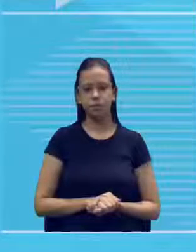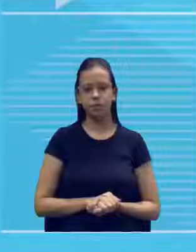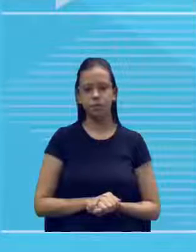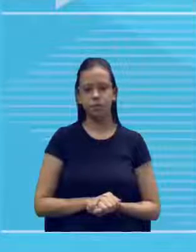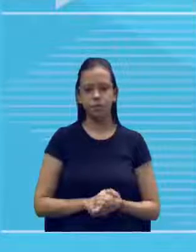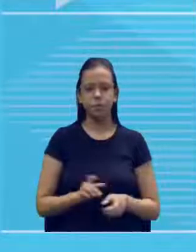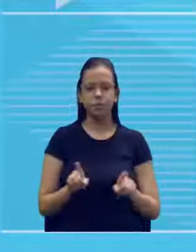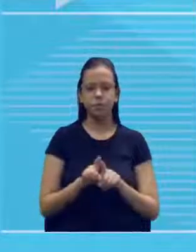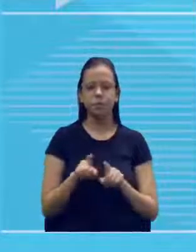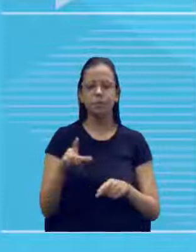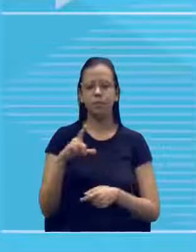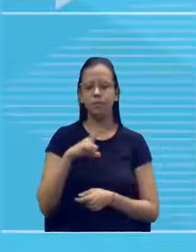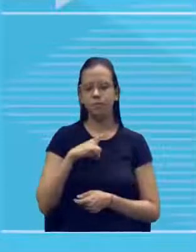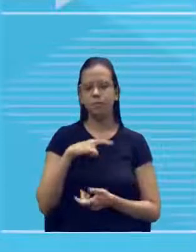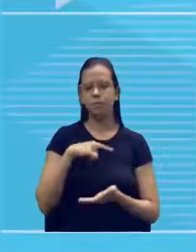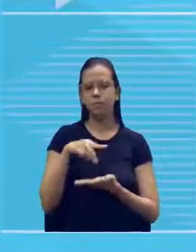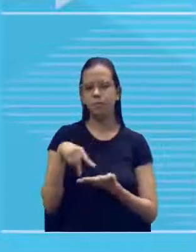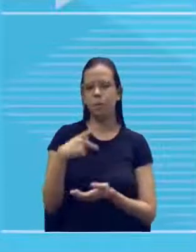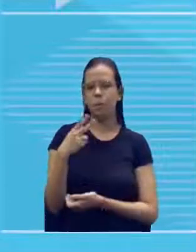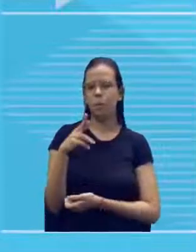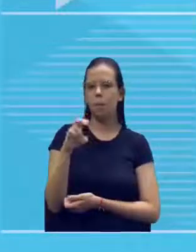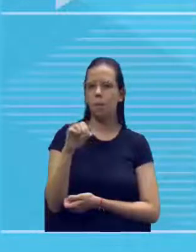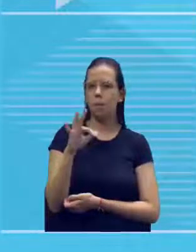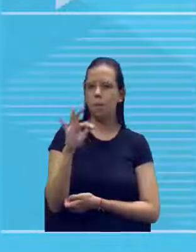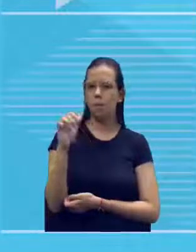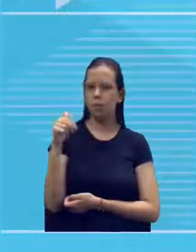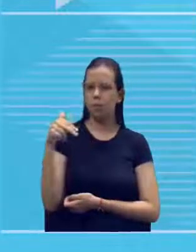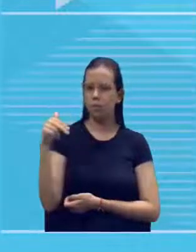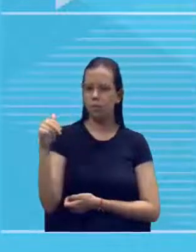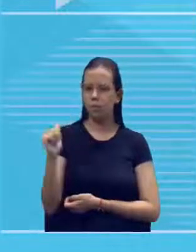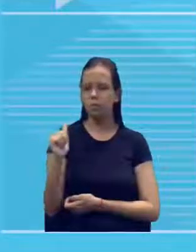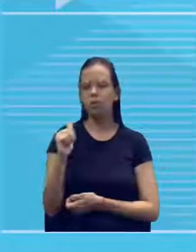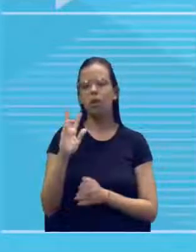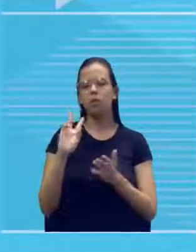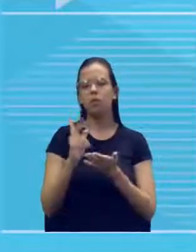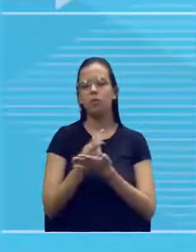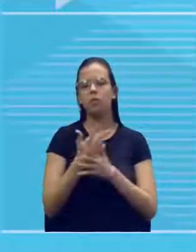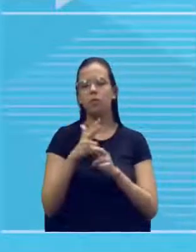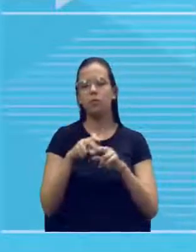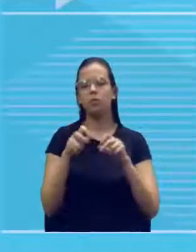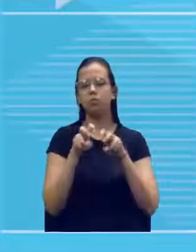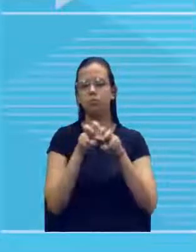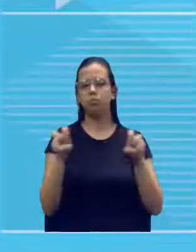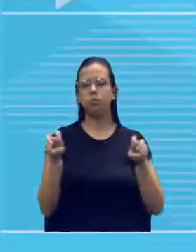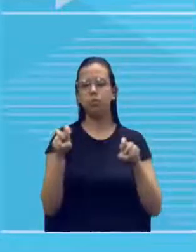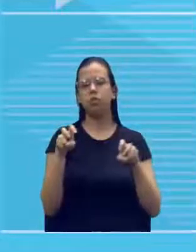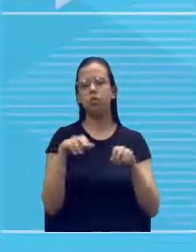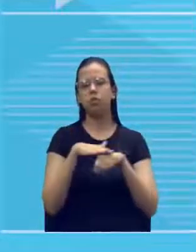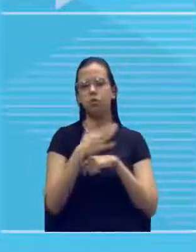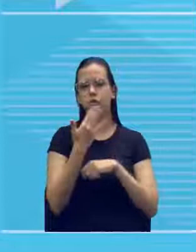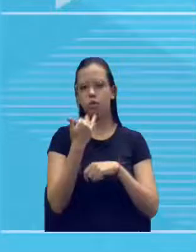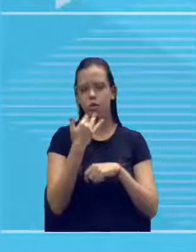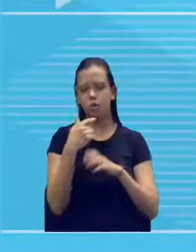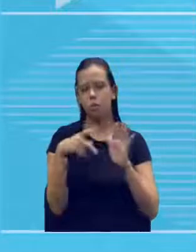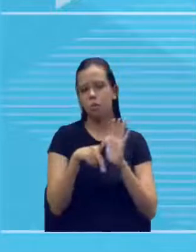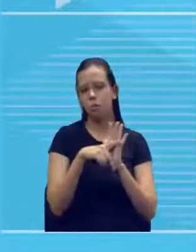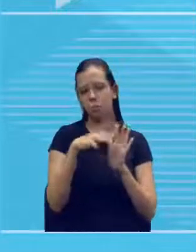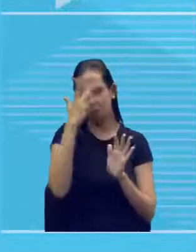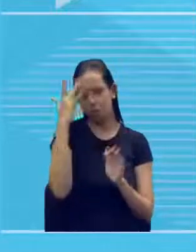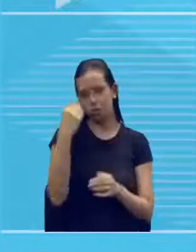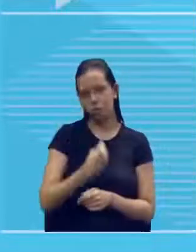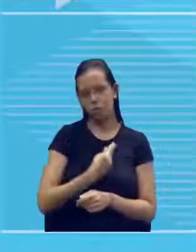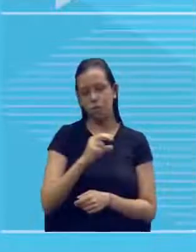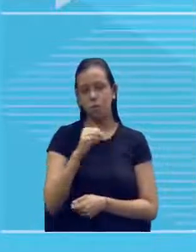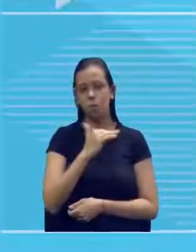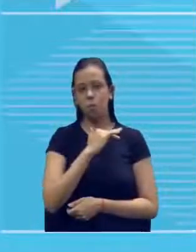danças profanas, que aconteciam por ocasião dos banquetes em honra a vivos ou aos mortos, né?